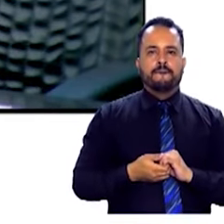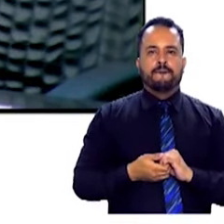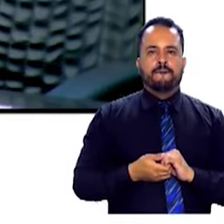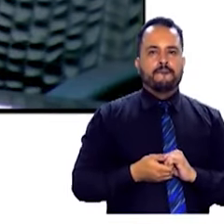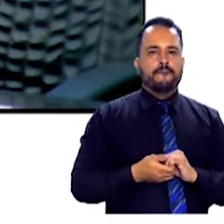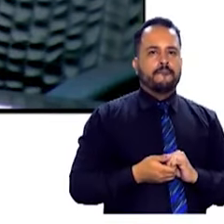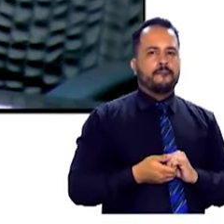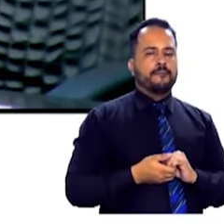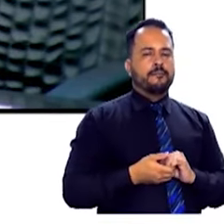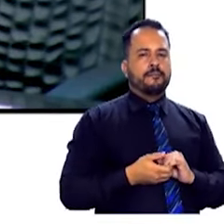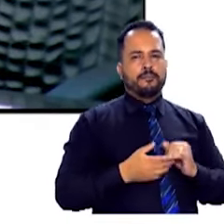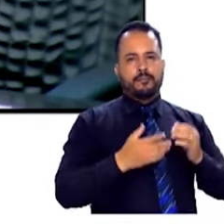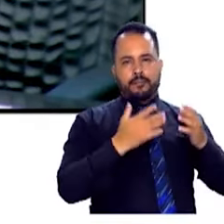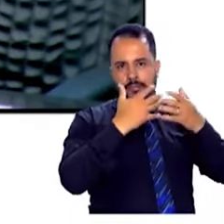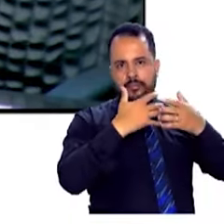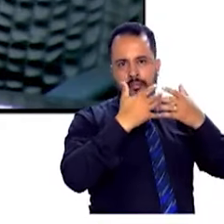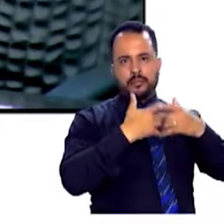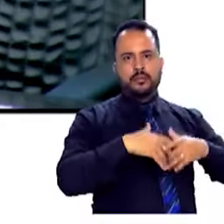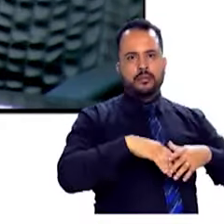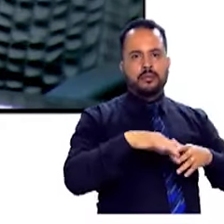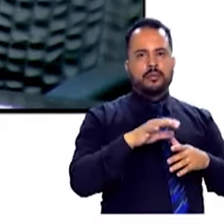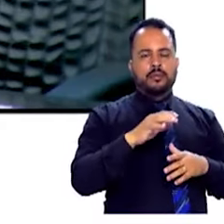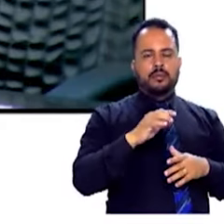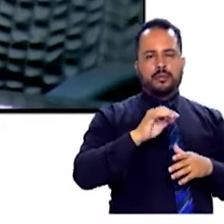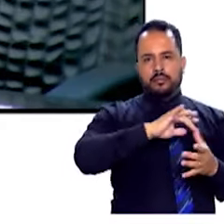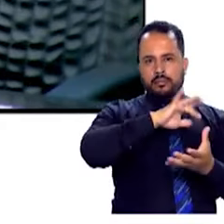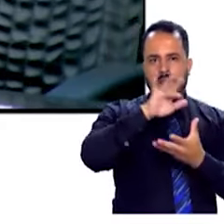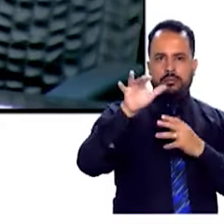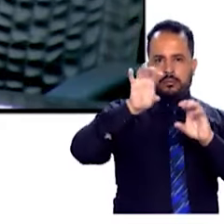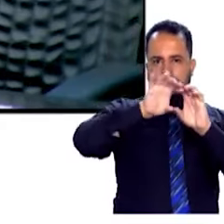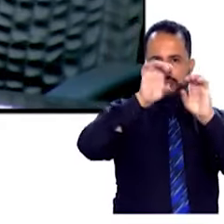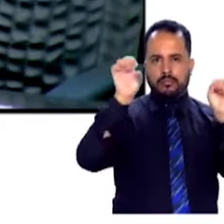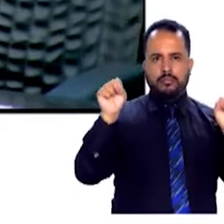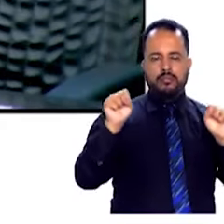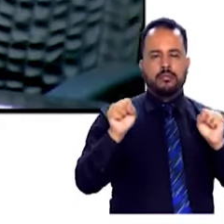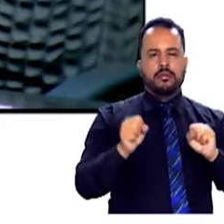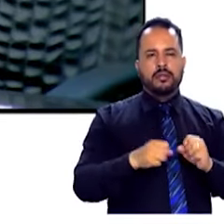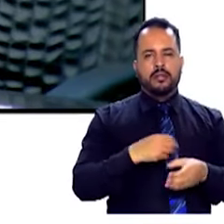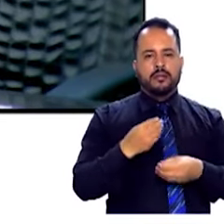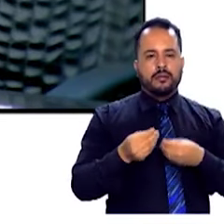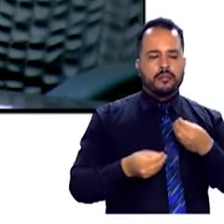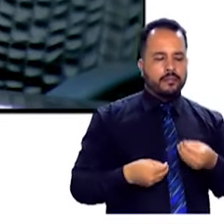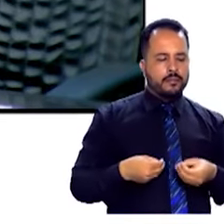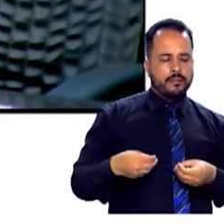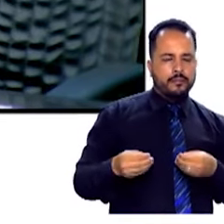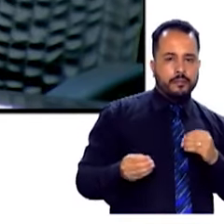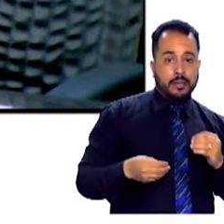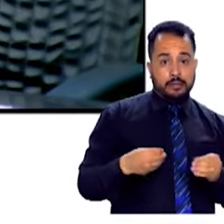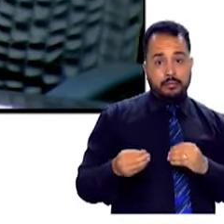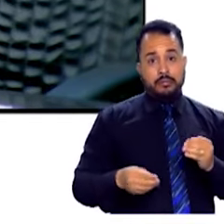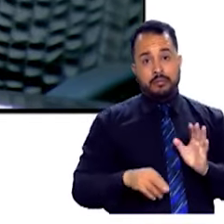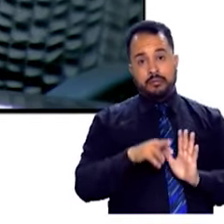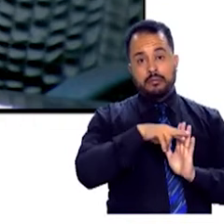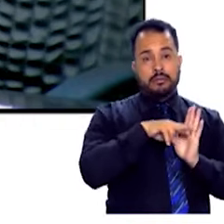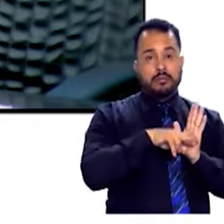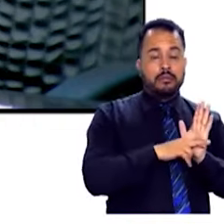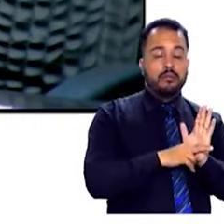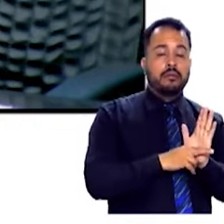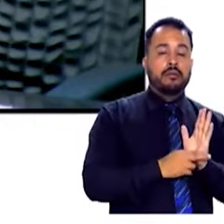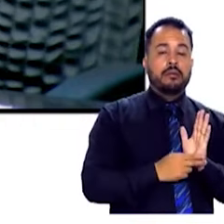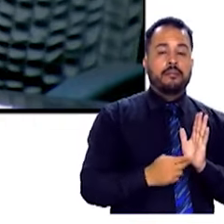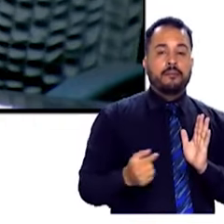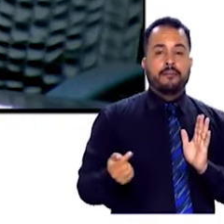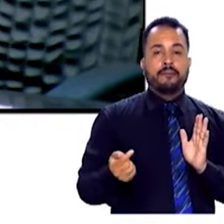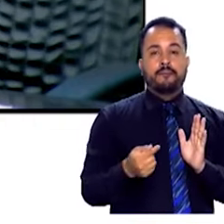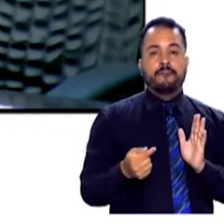pouco a experiência Mundial é a indeterminação dos parâmetros a flexibilidade dos parâmetros é uma not nota distintiva comum de todos